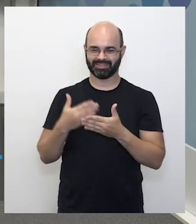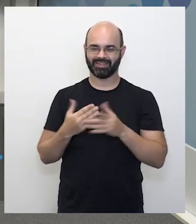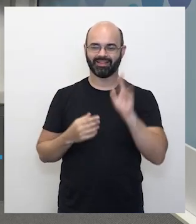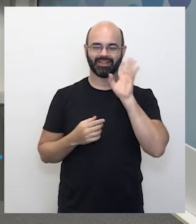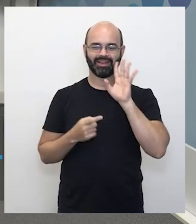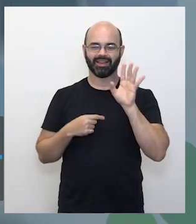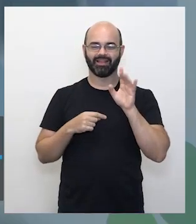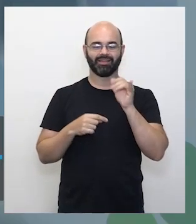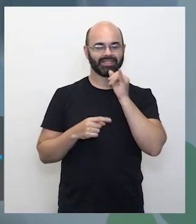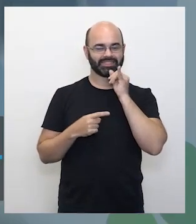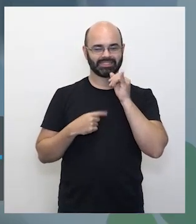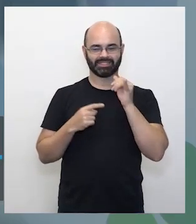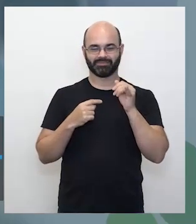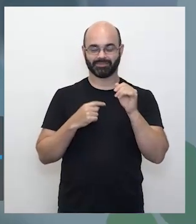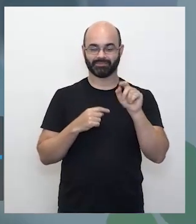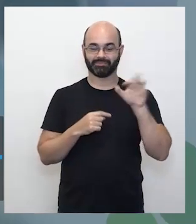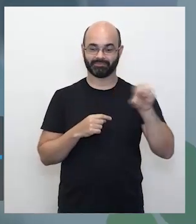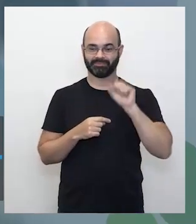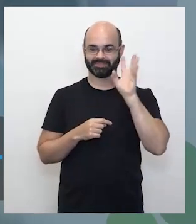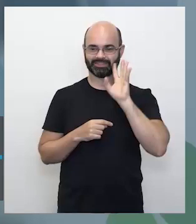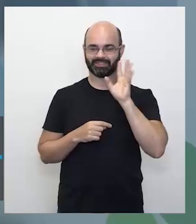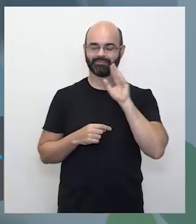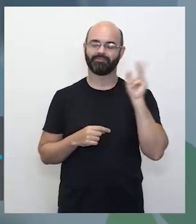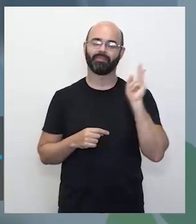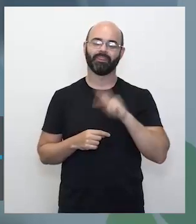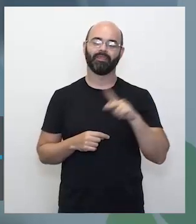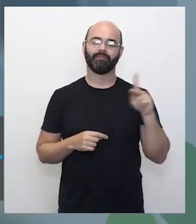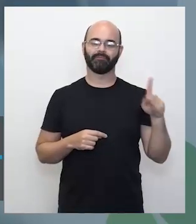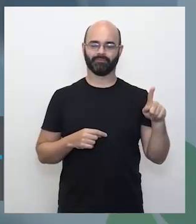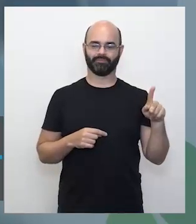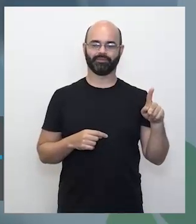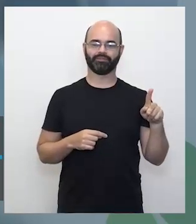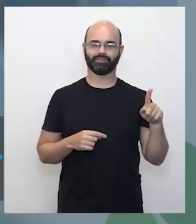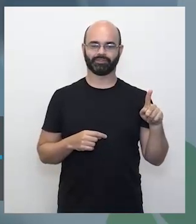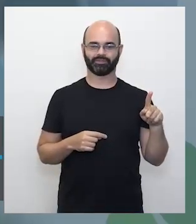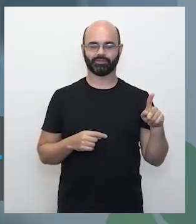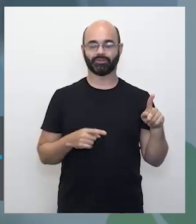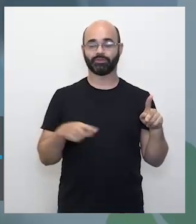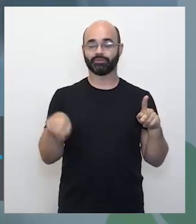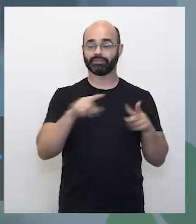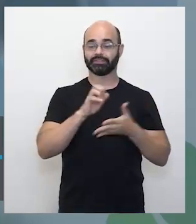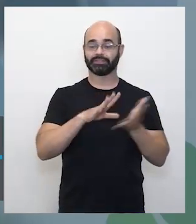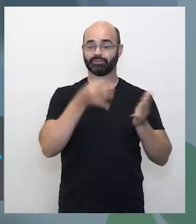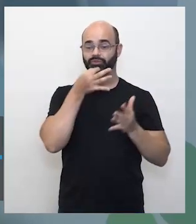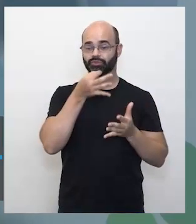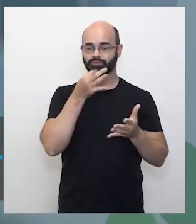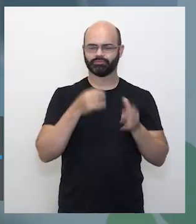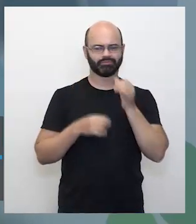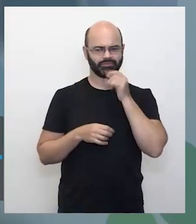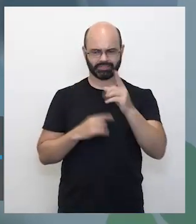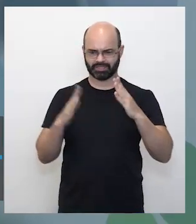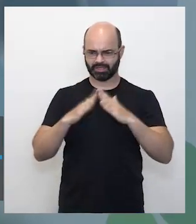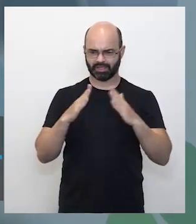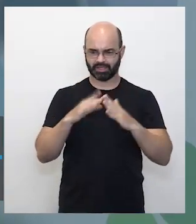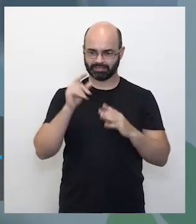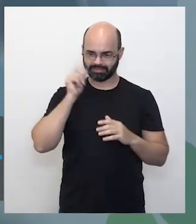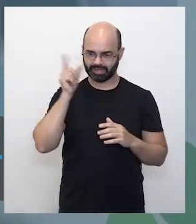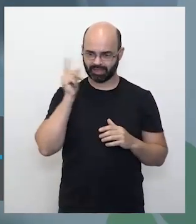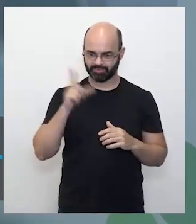gostar. O professor, ele fez a seguinte sugestão de exercício. Você tem gatos em casa? Tenho